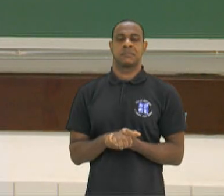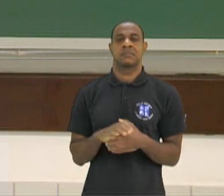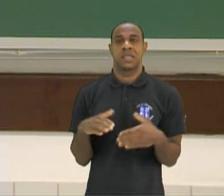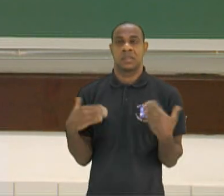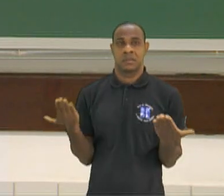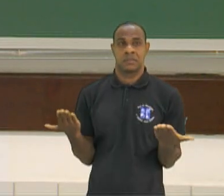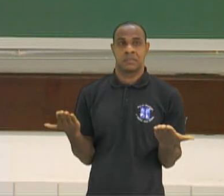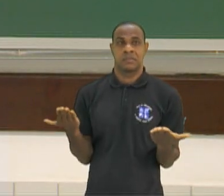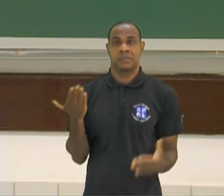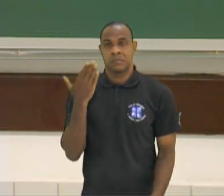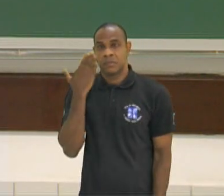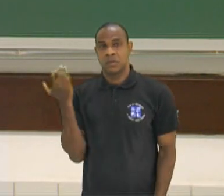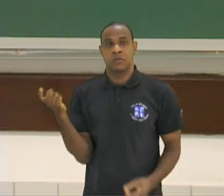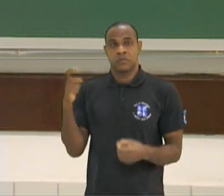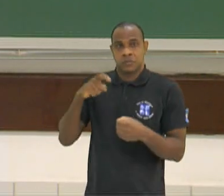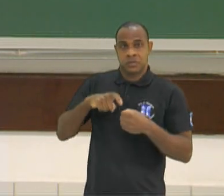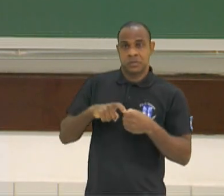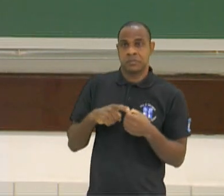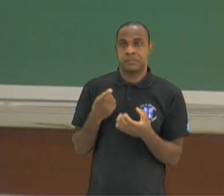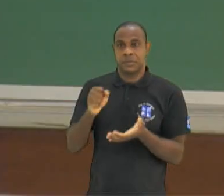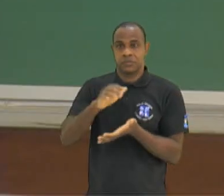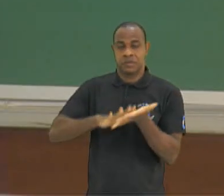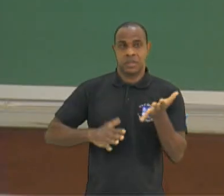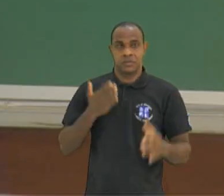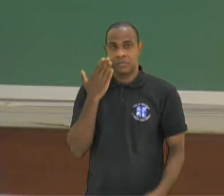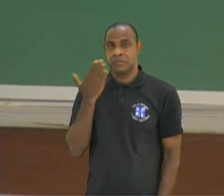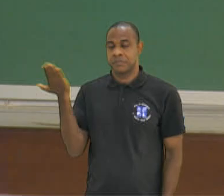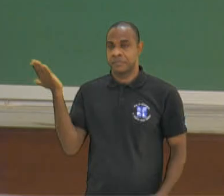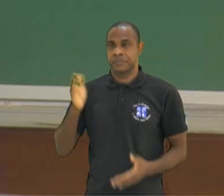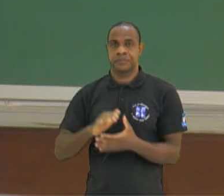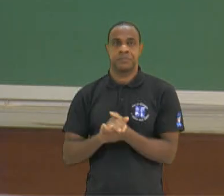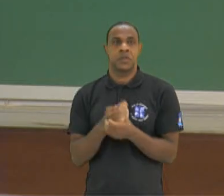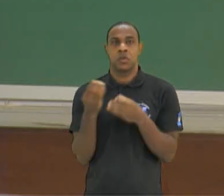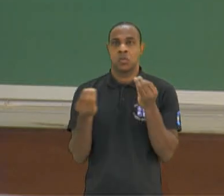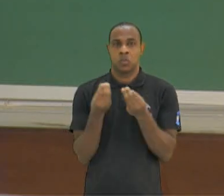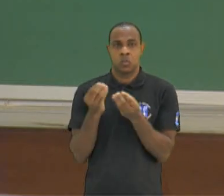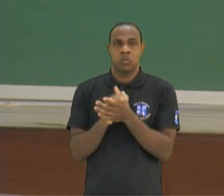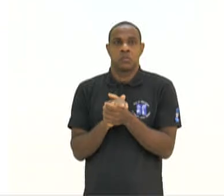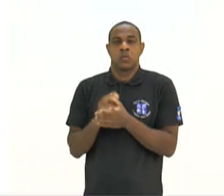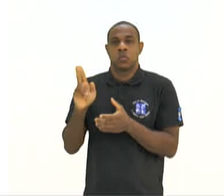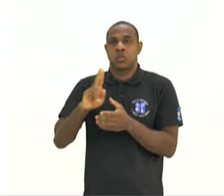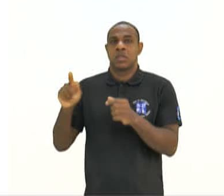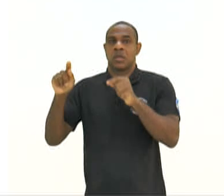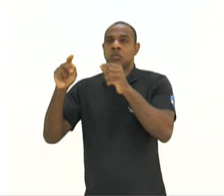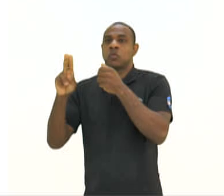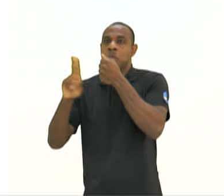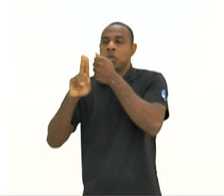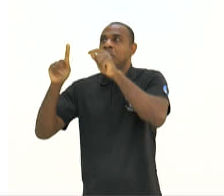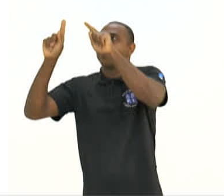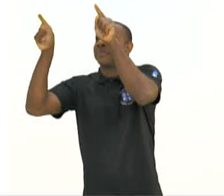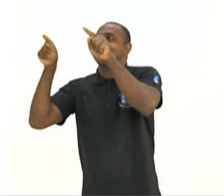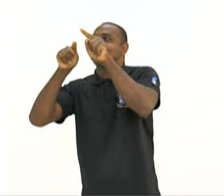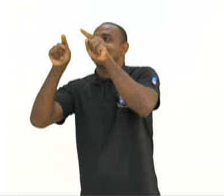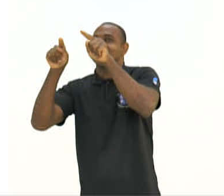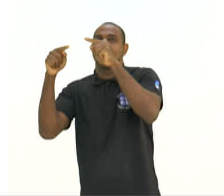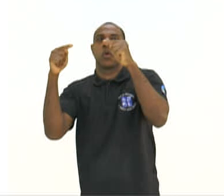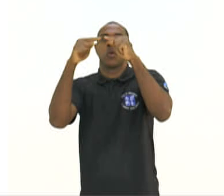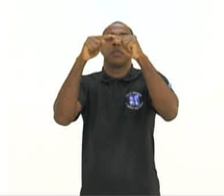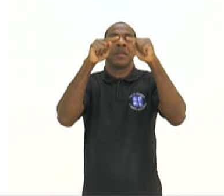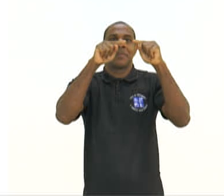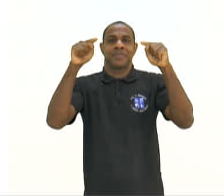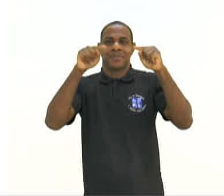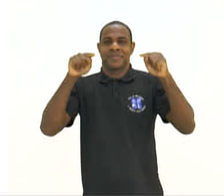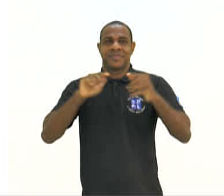Então, pessoal, retornando ao nosso exercício, I met a woman that can speak Chinese. Eu conheço uma